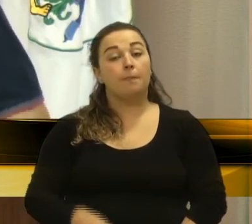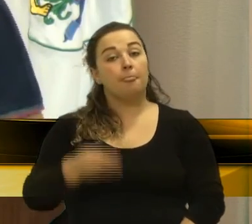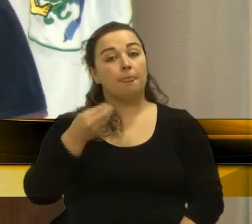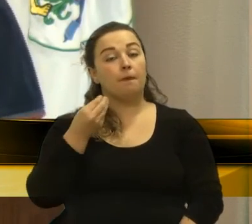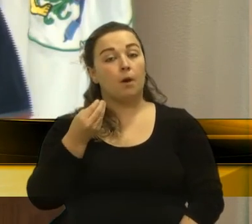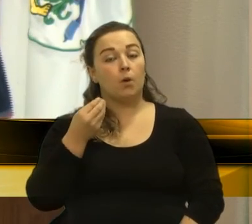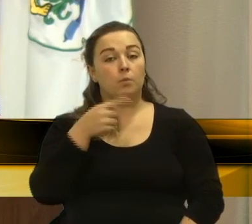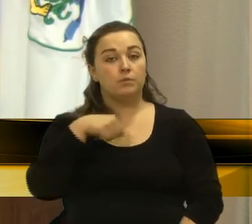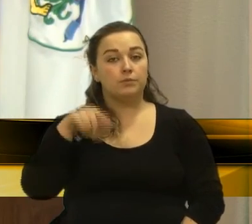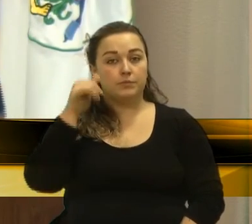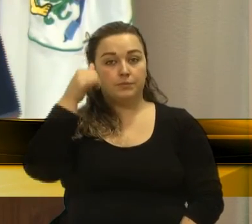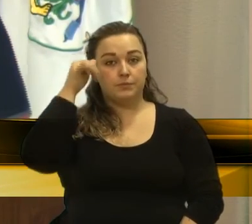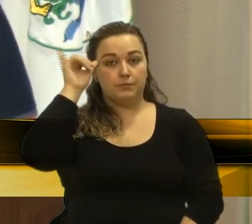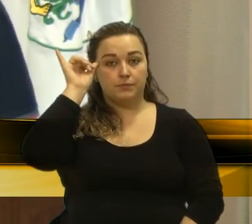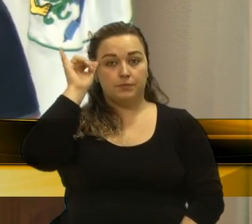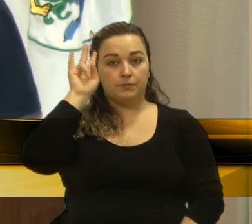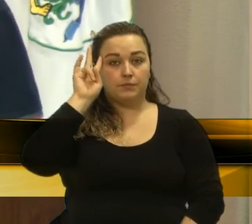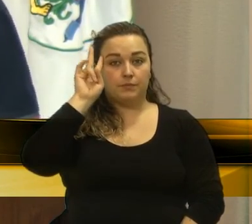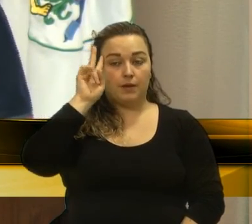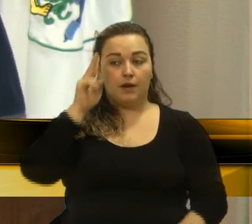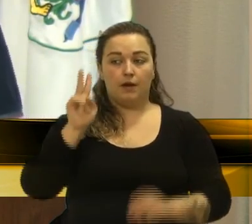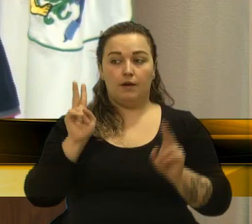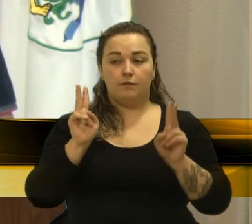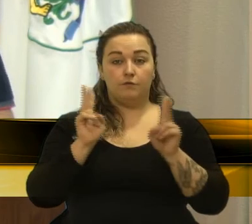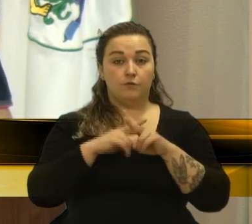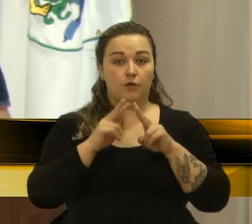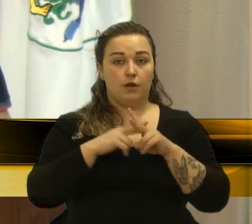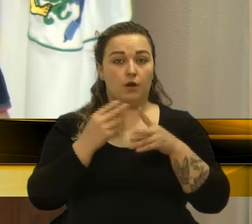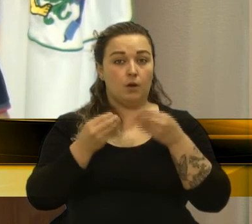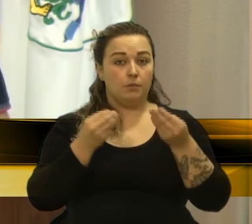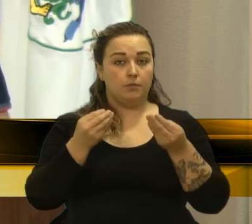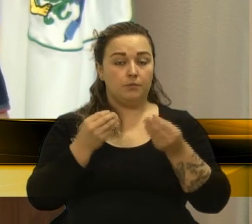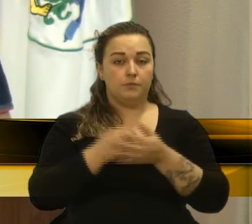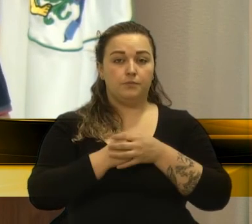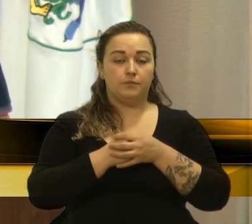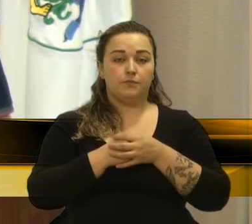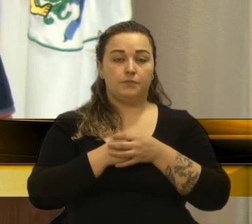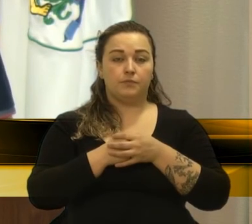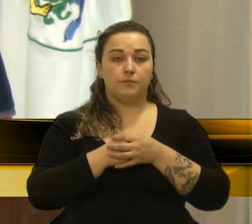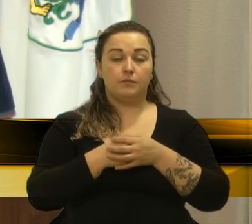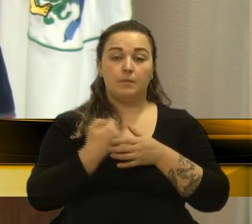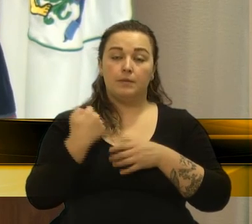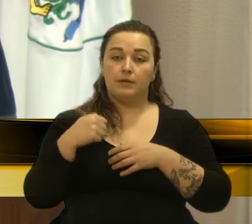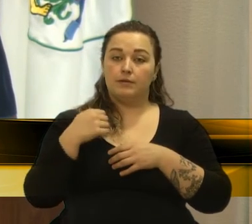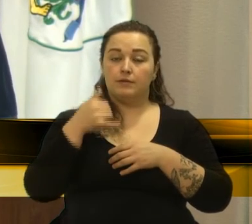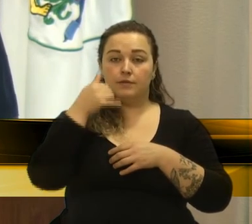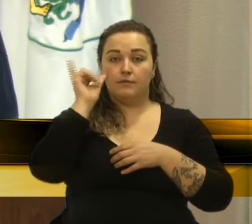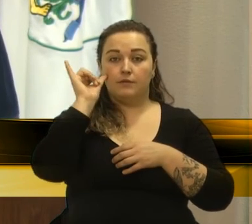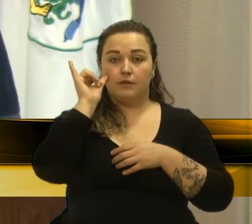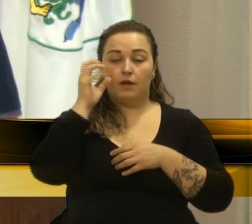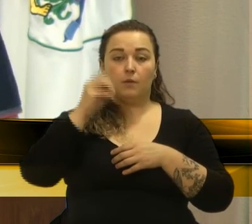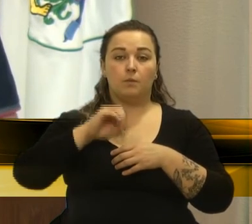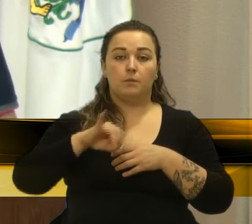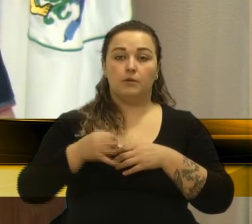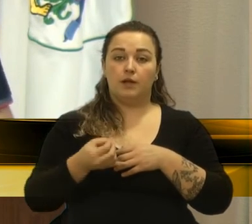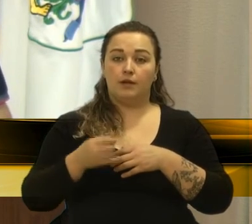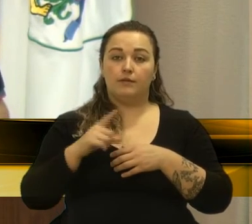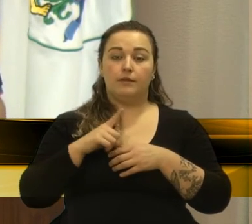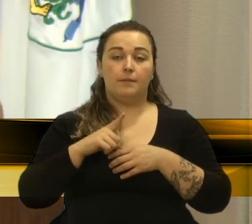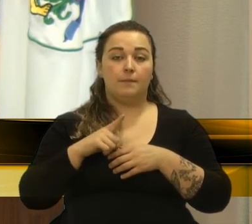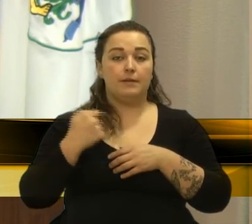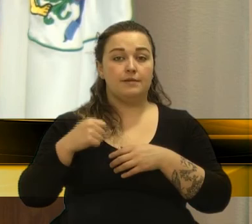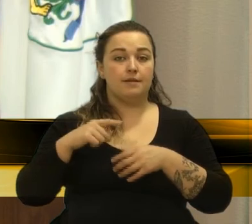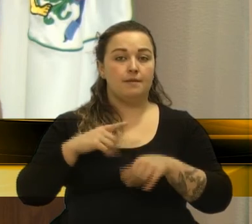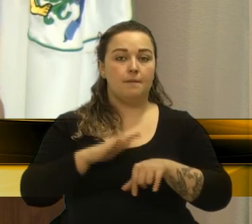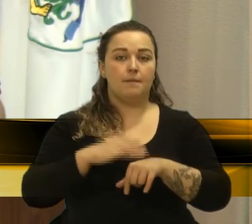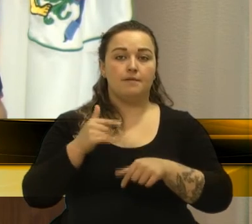a questão da violência. Se combate com oportunidades de trabalho, se combate com